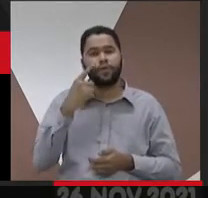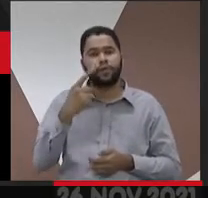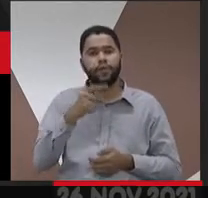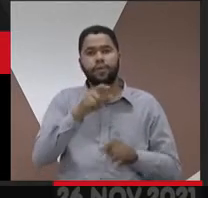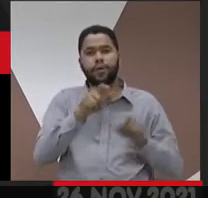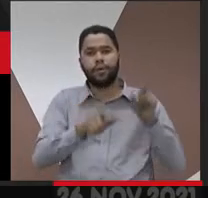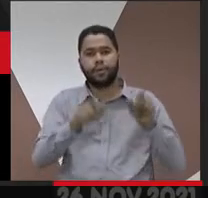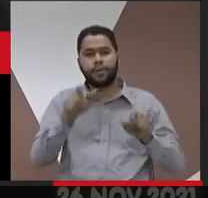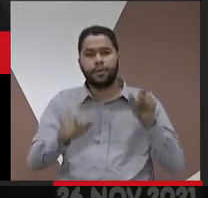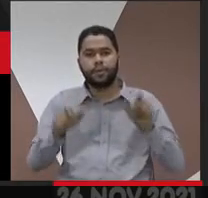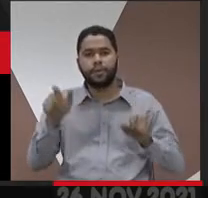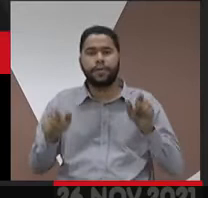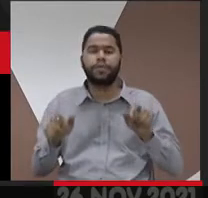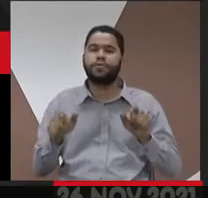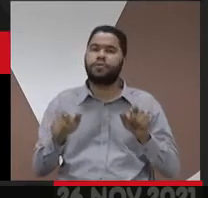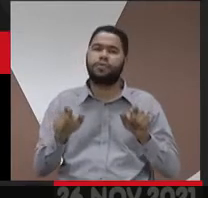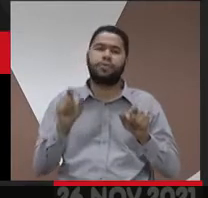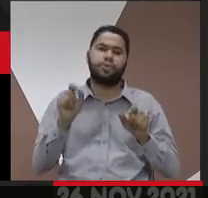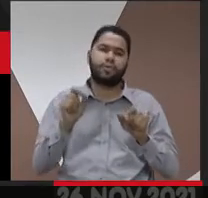pessoas, desde